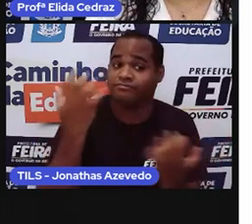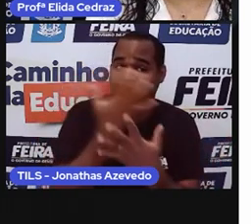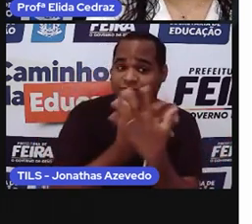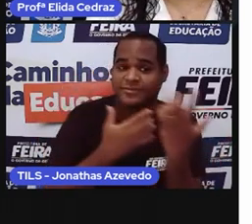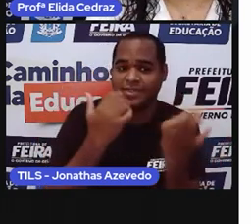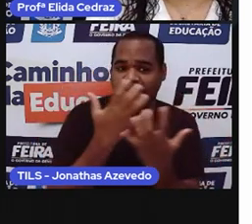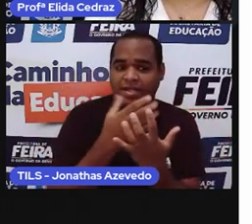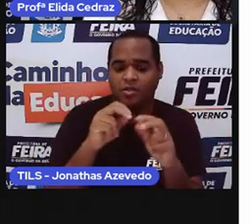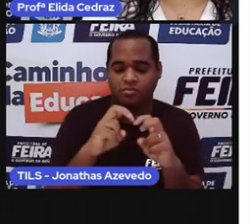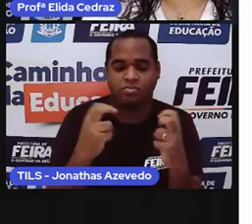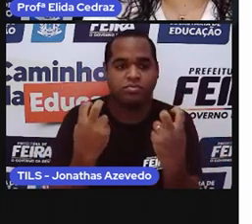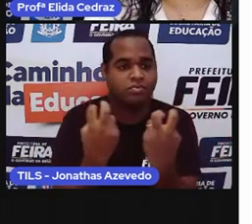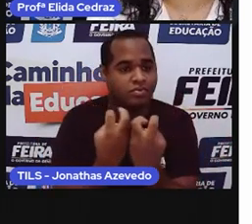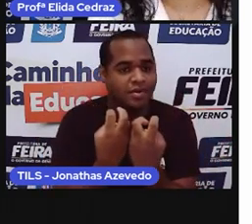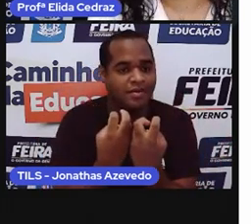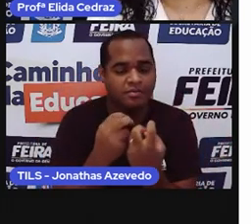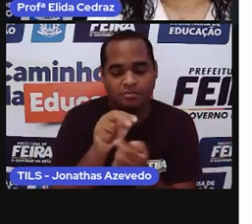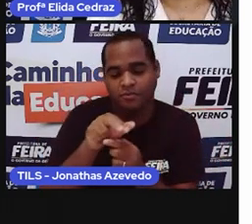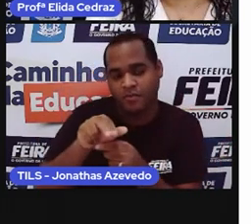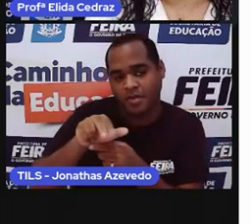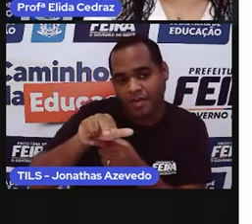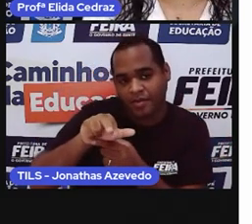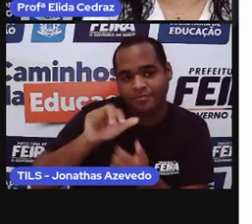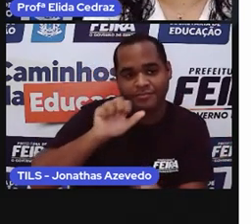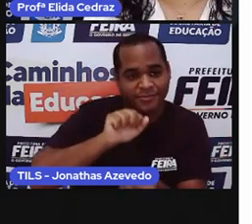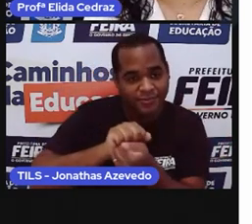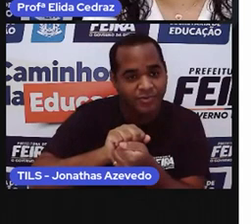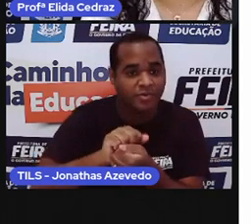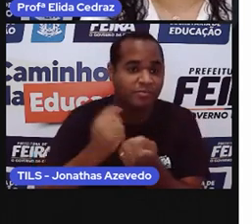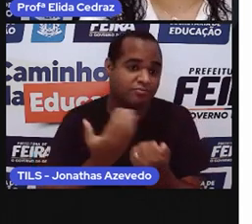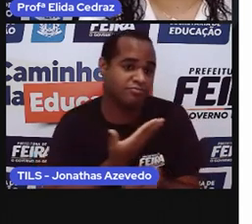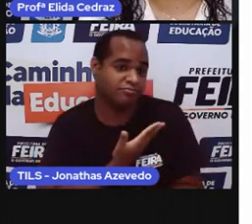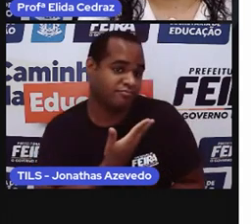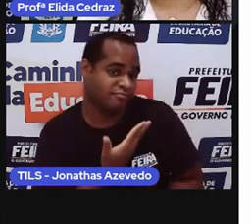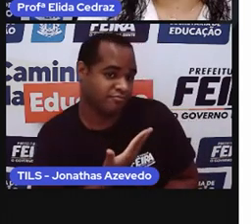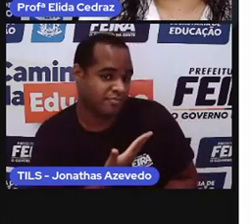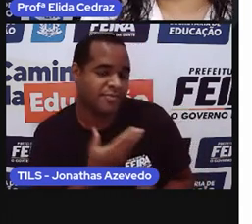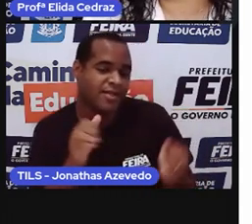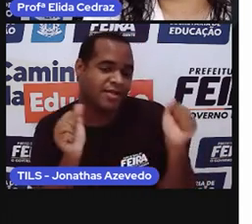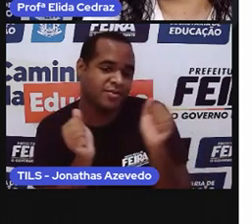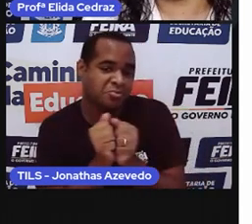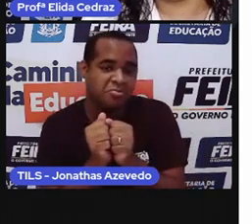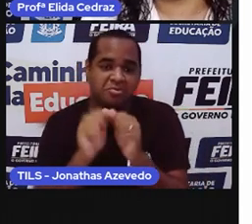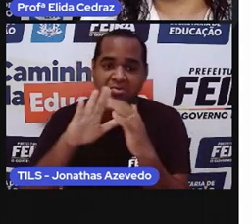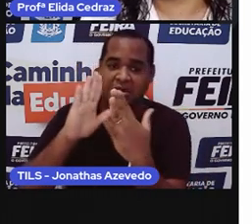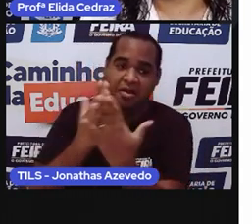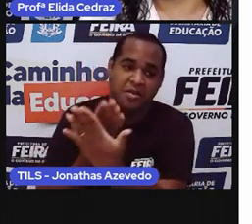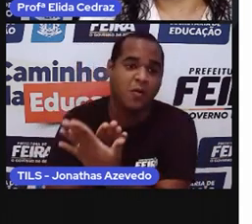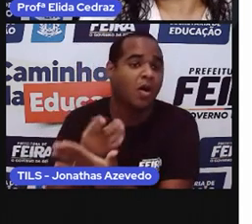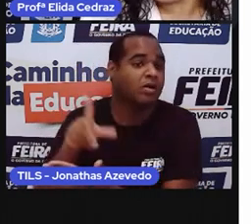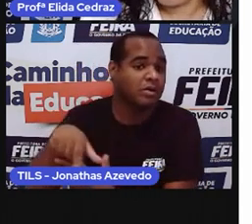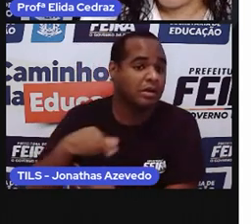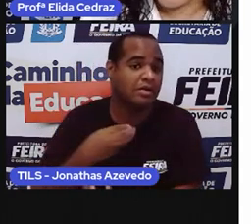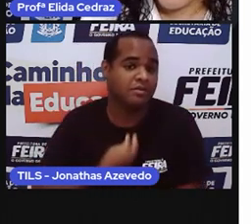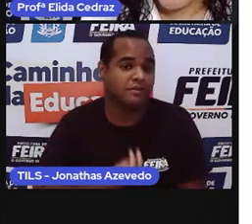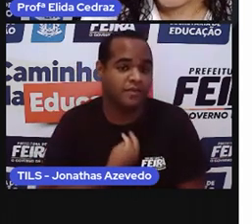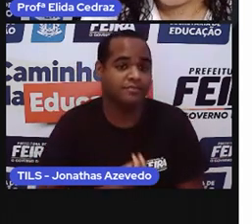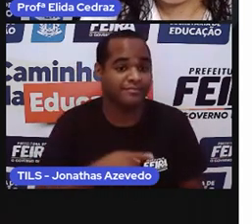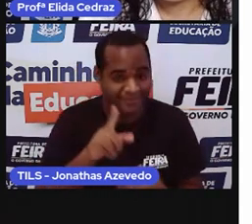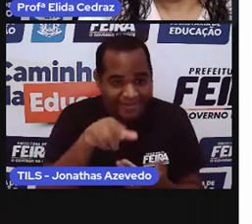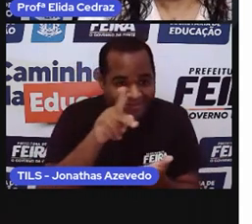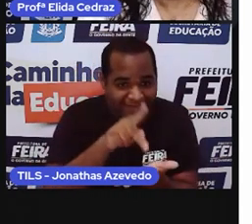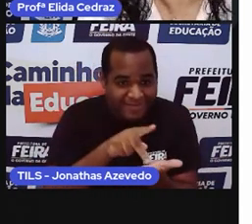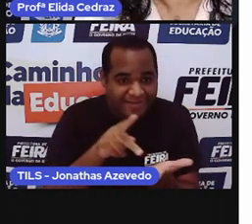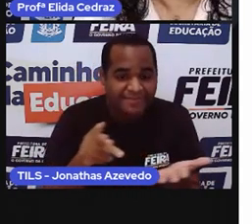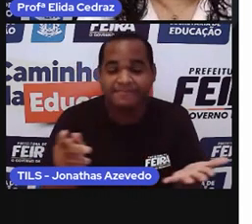nós brincamos com os nossos irmãos, com os nossos amigos, na escola, não é